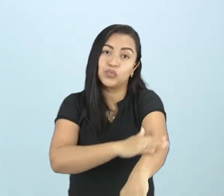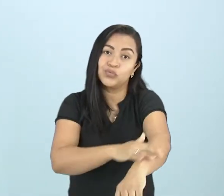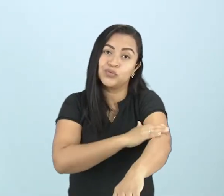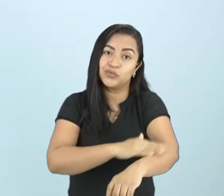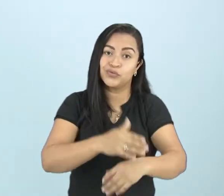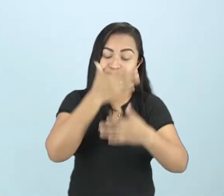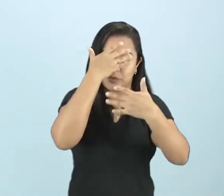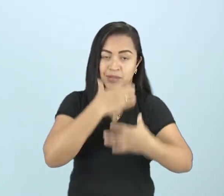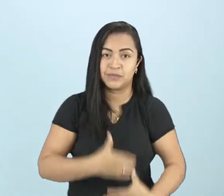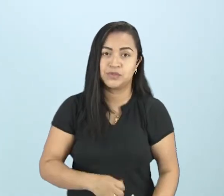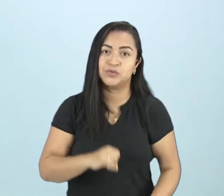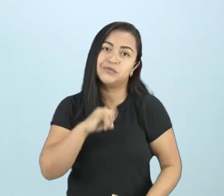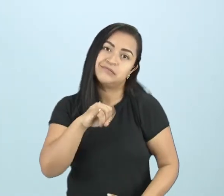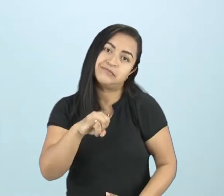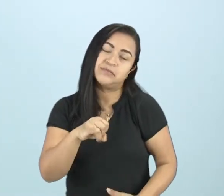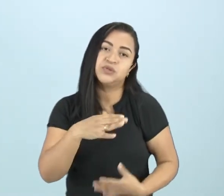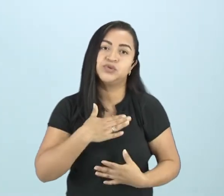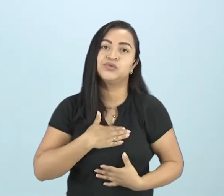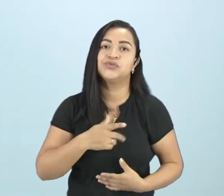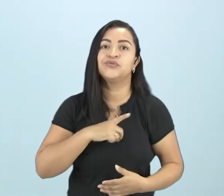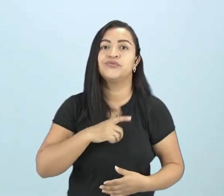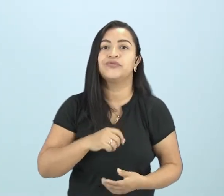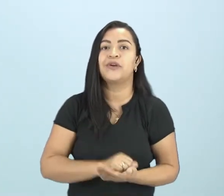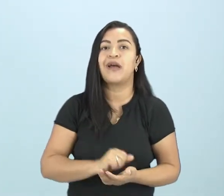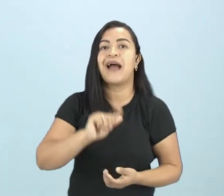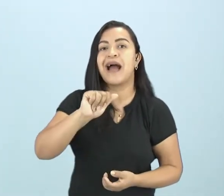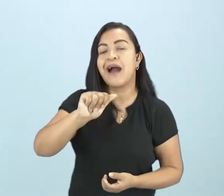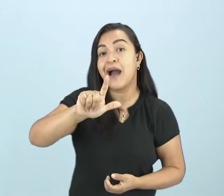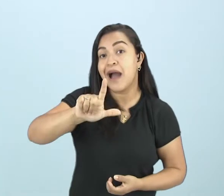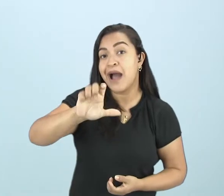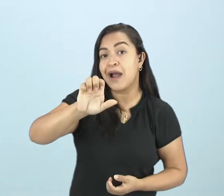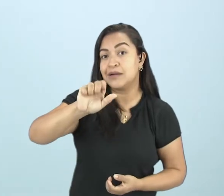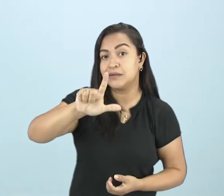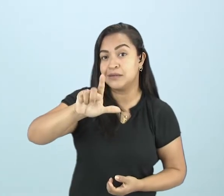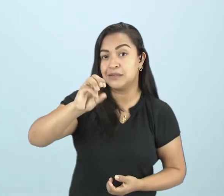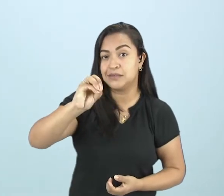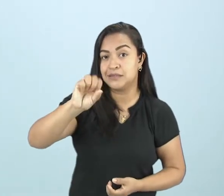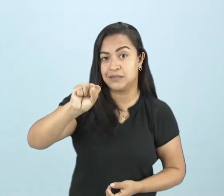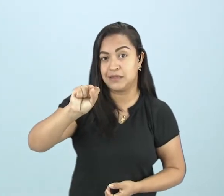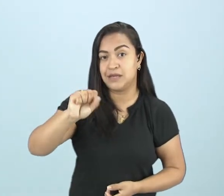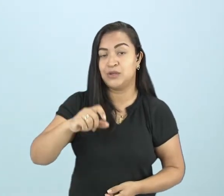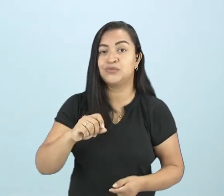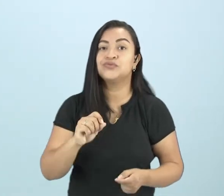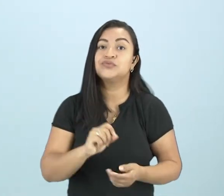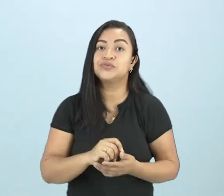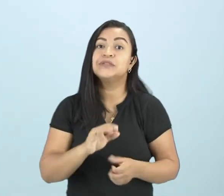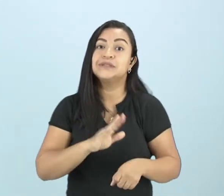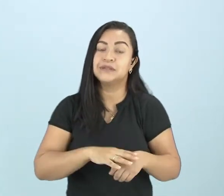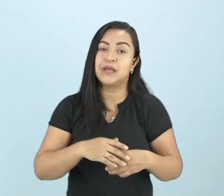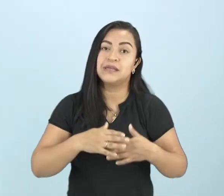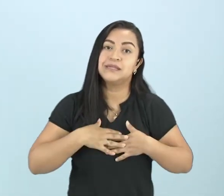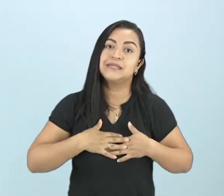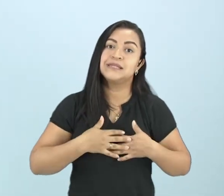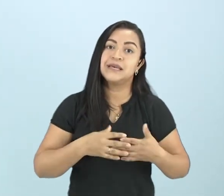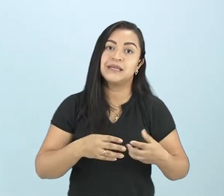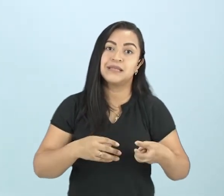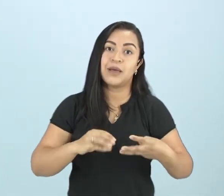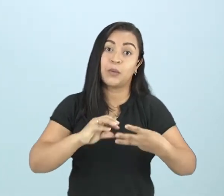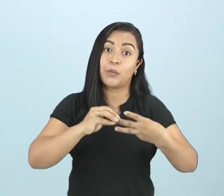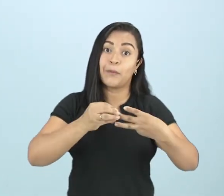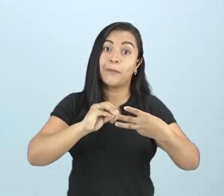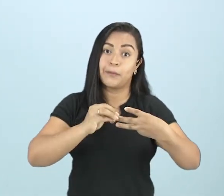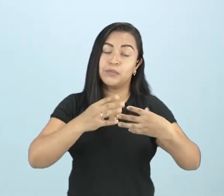tenho um indivíduo com bastante alelos que determinam a formação, a produção da proteína